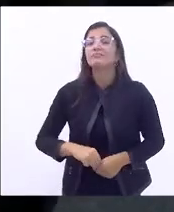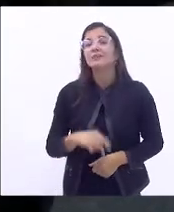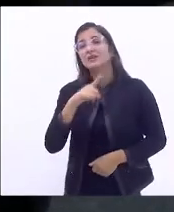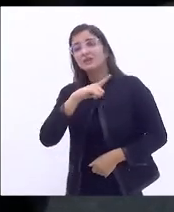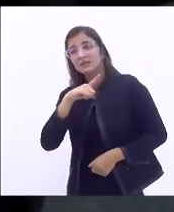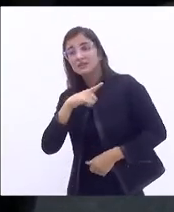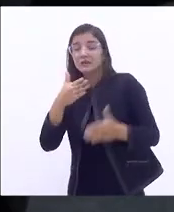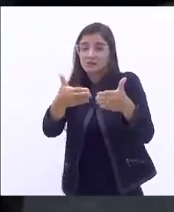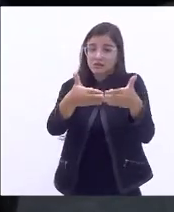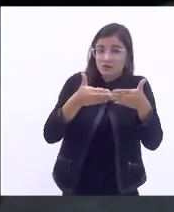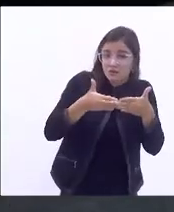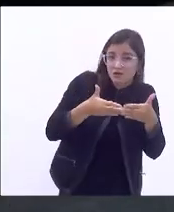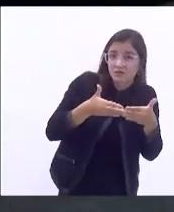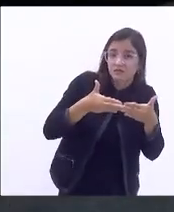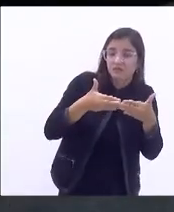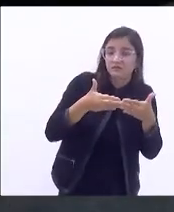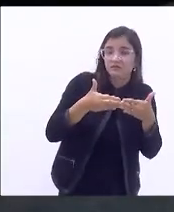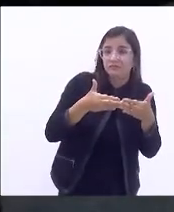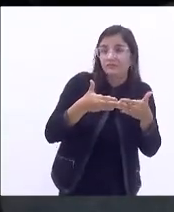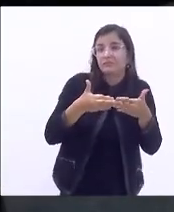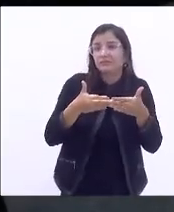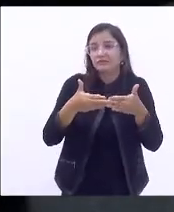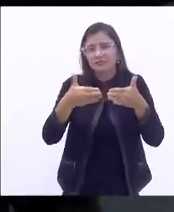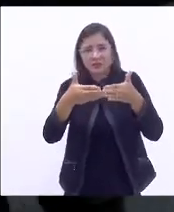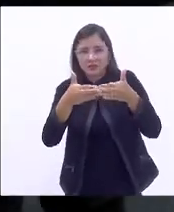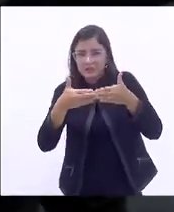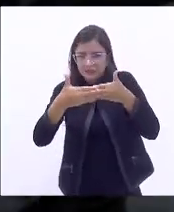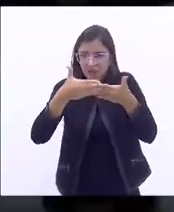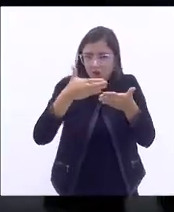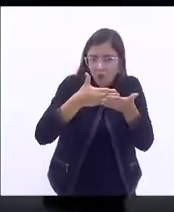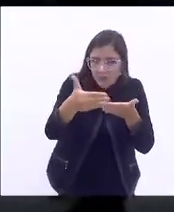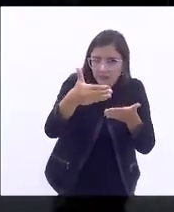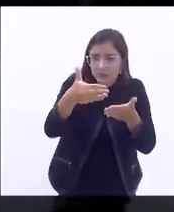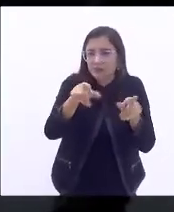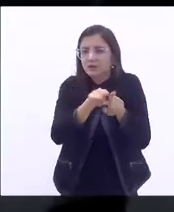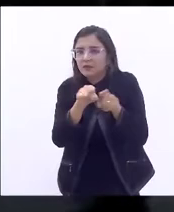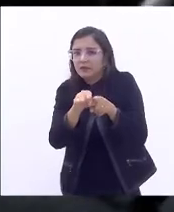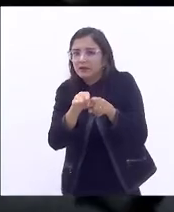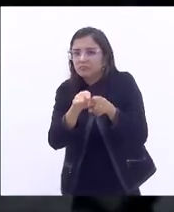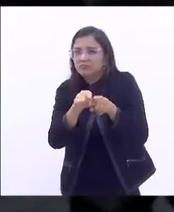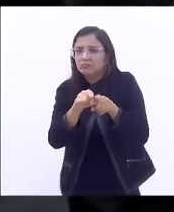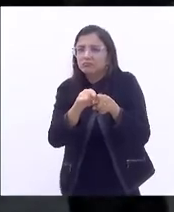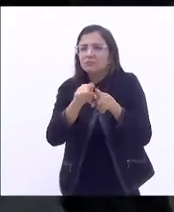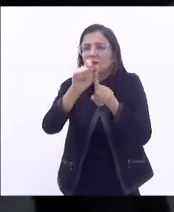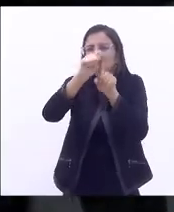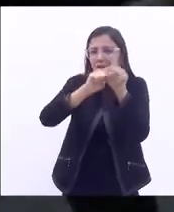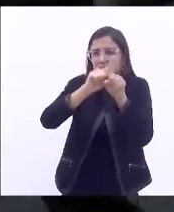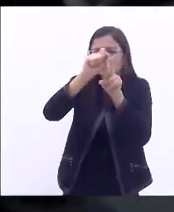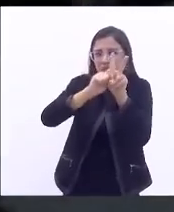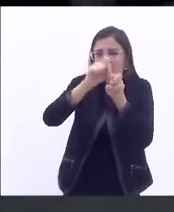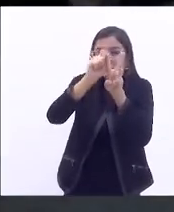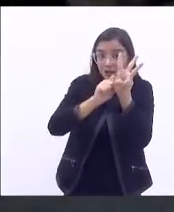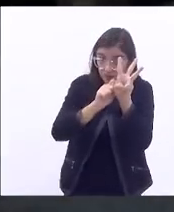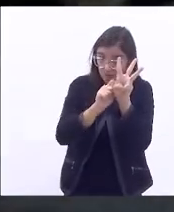entre a licença inicial e a licença prévia, foram 3 meses.